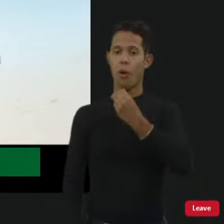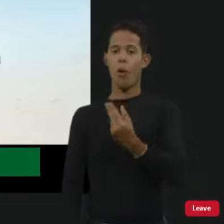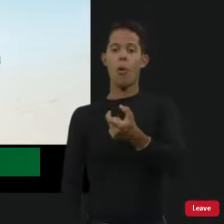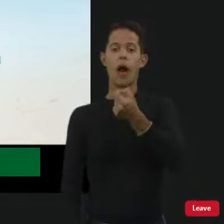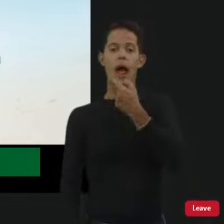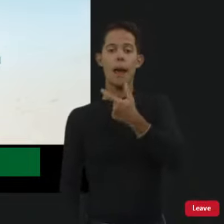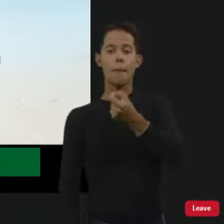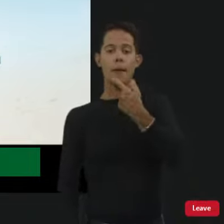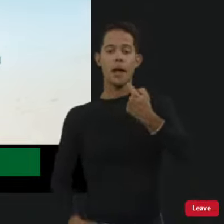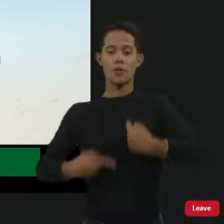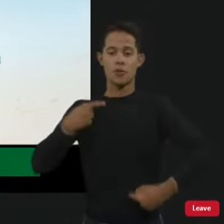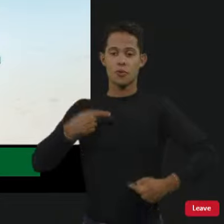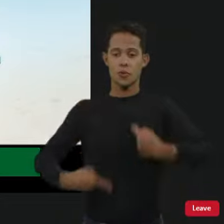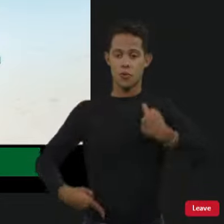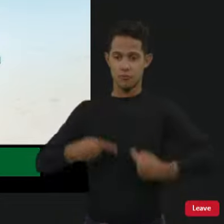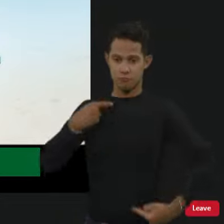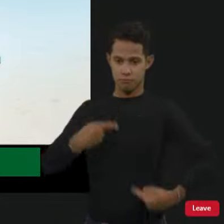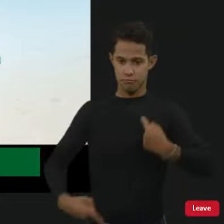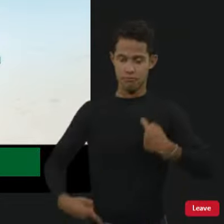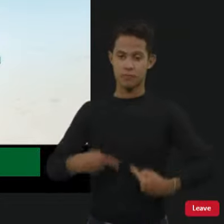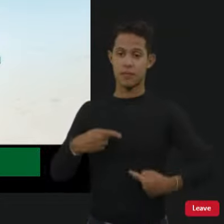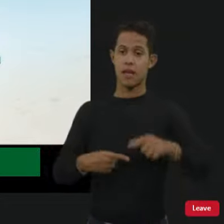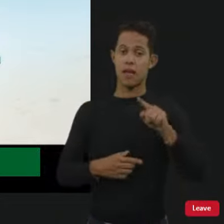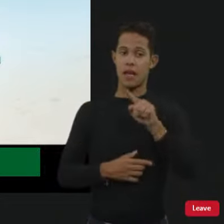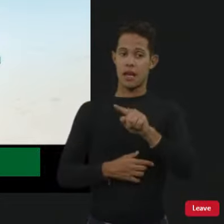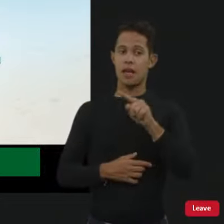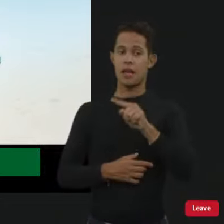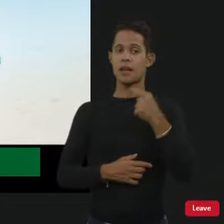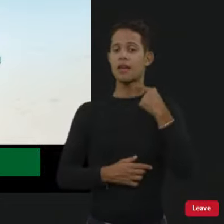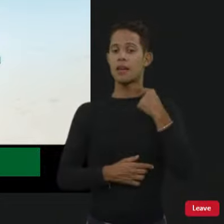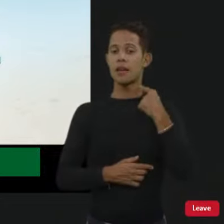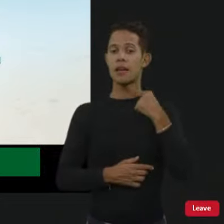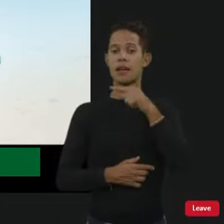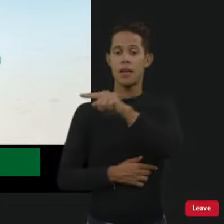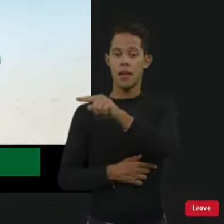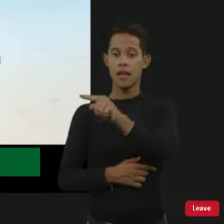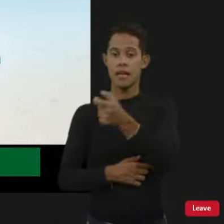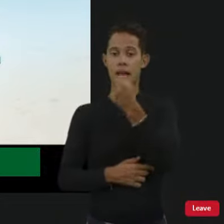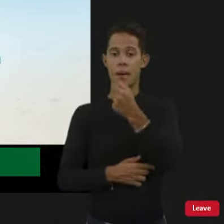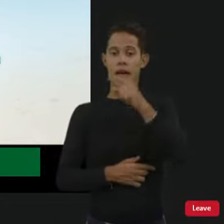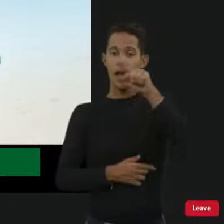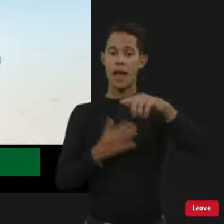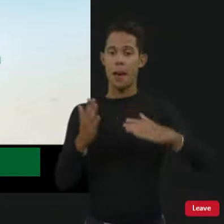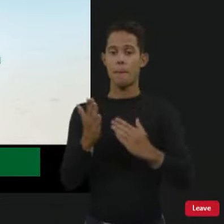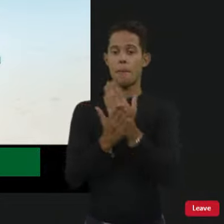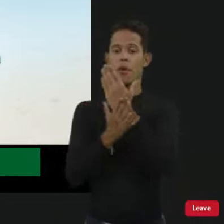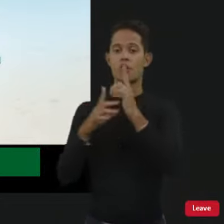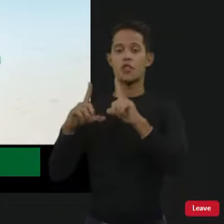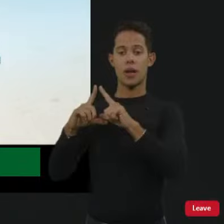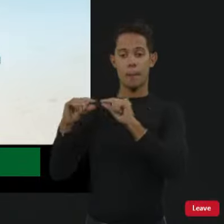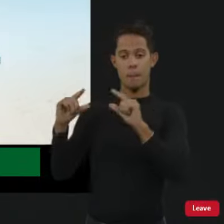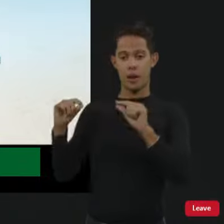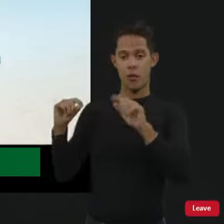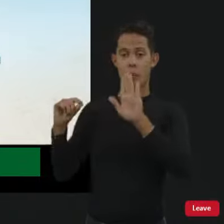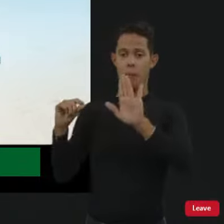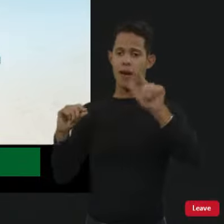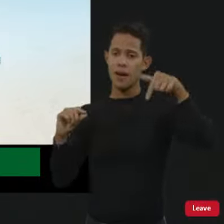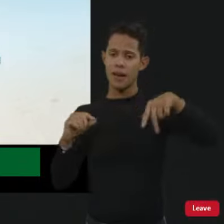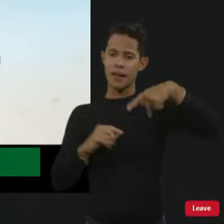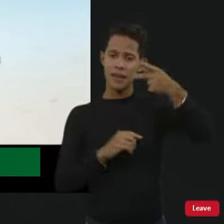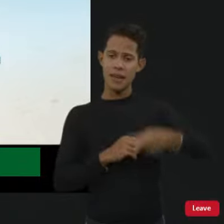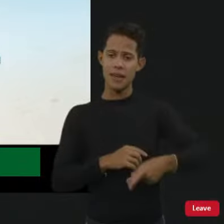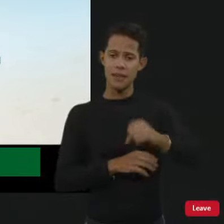hormônio é aprovado mundialmente apenas no Japão. No entanto, nós aqui no Brasil, em Santa Catarina, tem uma